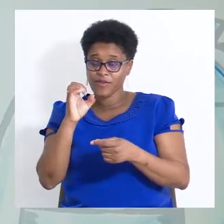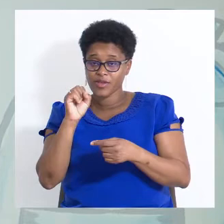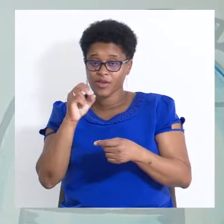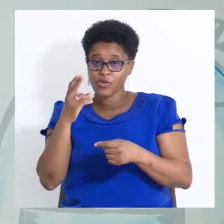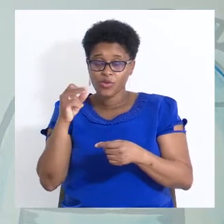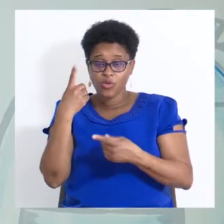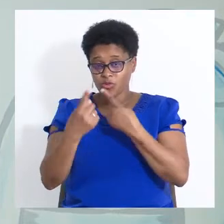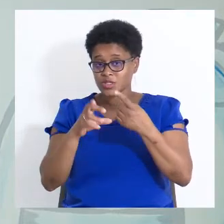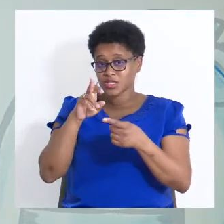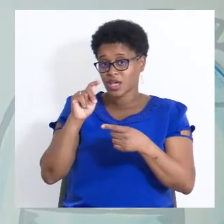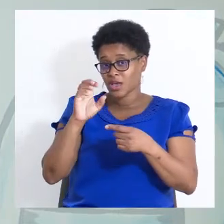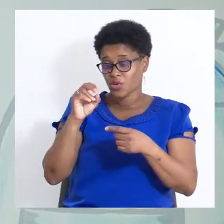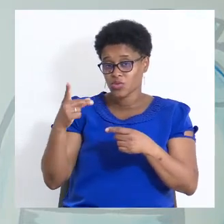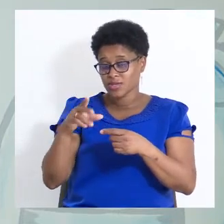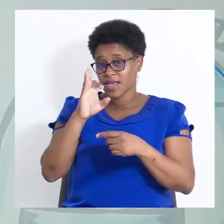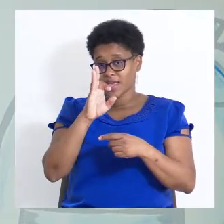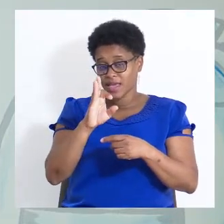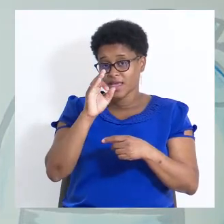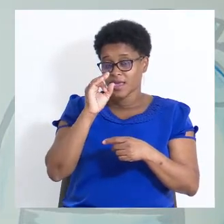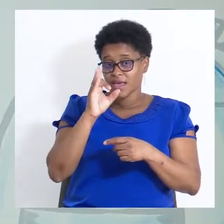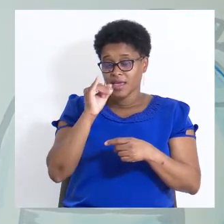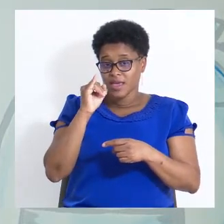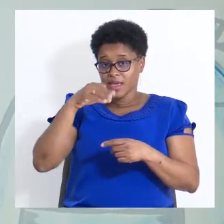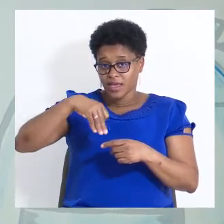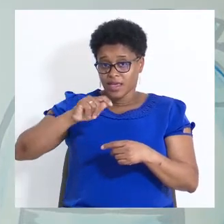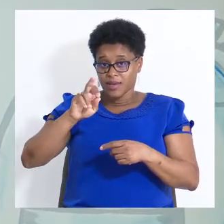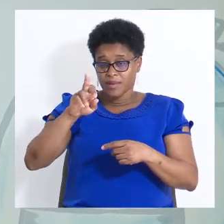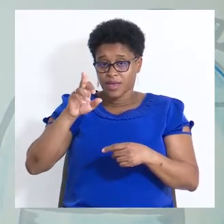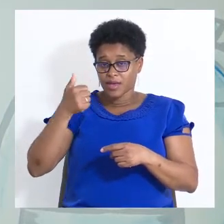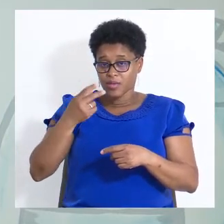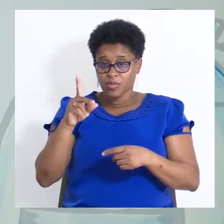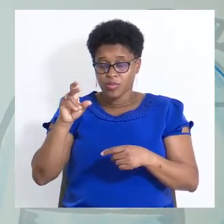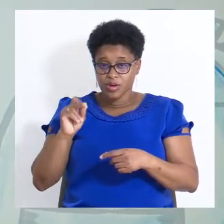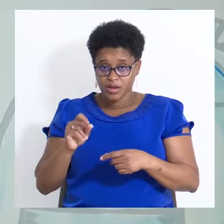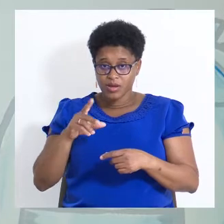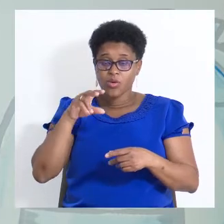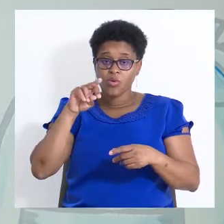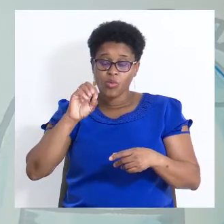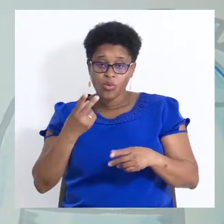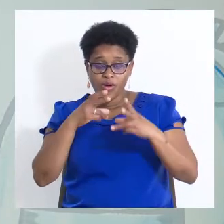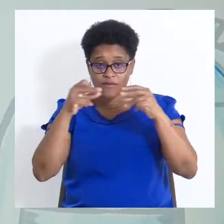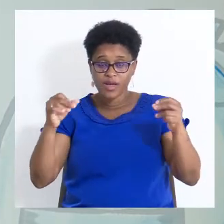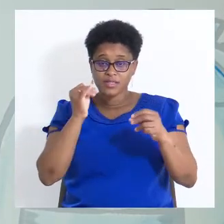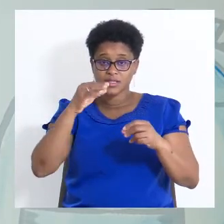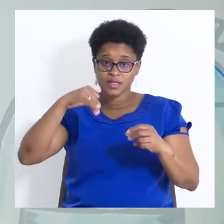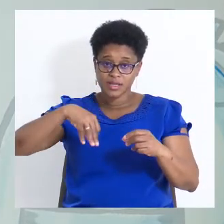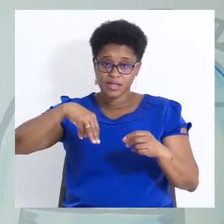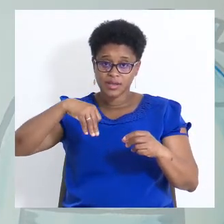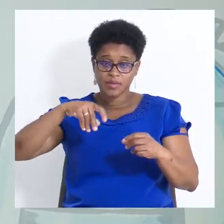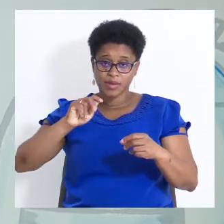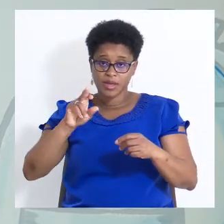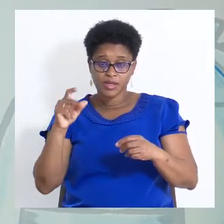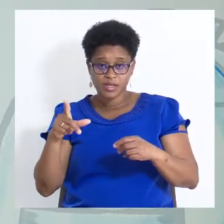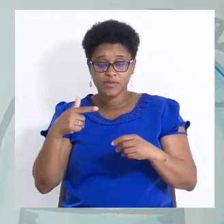figuras de estilo, um dos recursos que está lá é a hipérbole, ou também frases imperativas. Tu vais utilizar o modo imperativo para